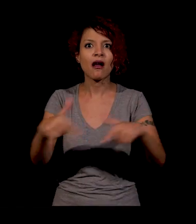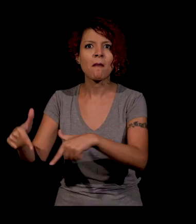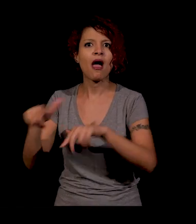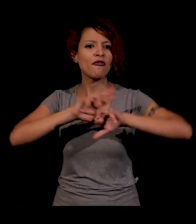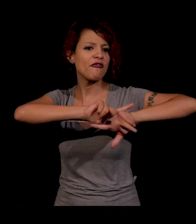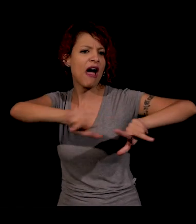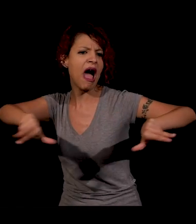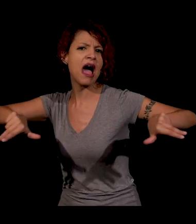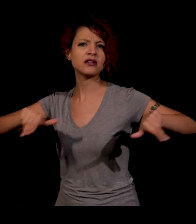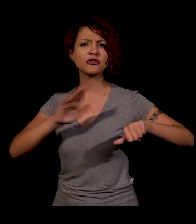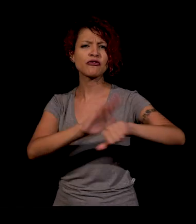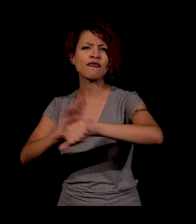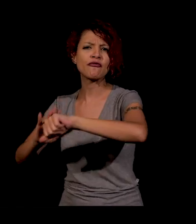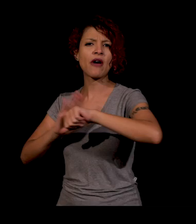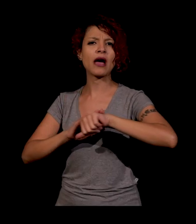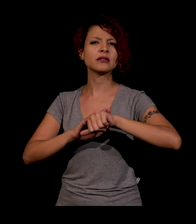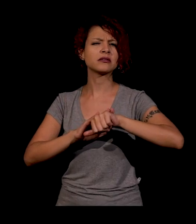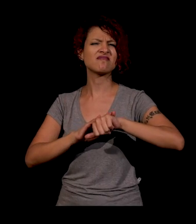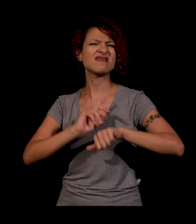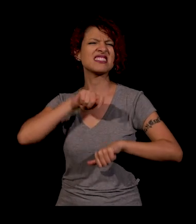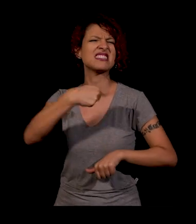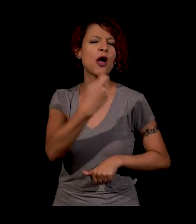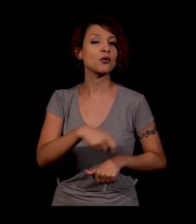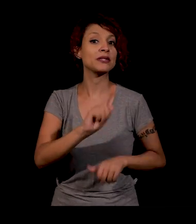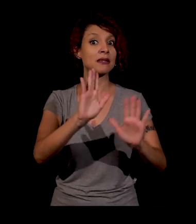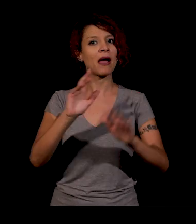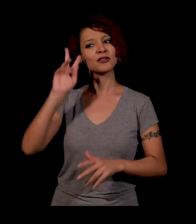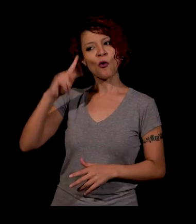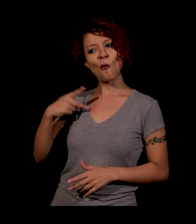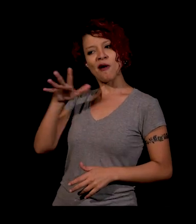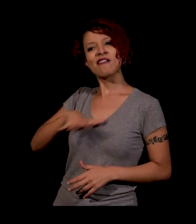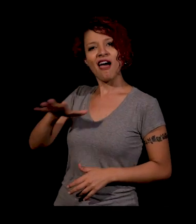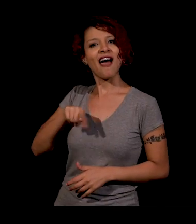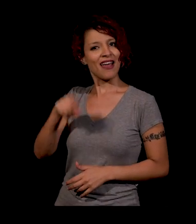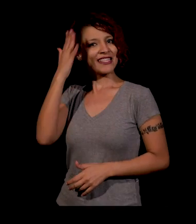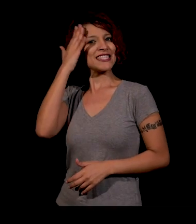coisa e mas eu sou de humanas, isso aí eu sei.